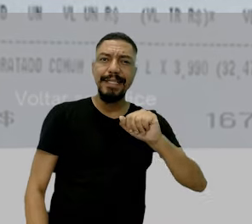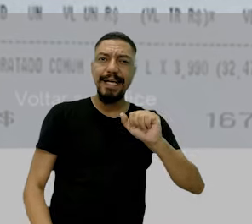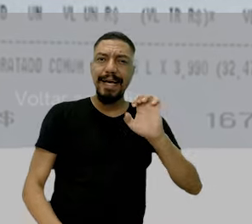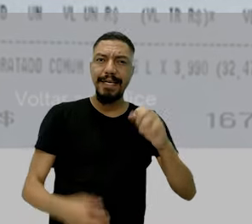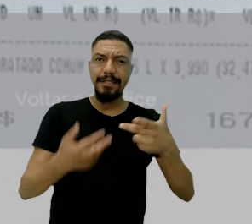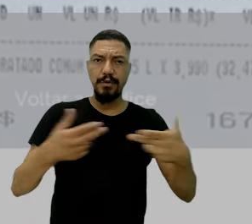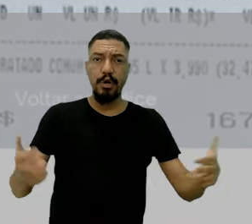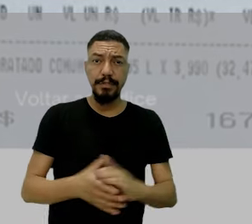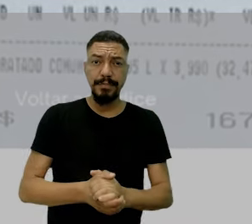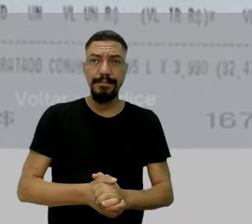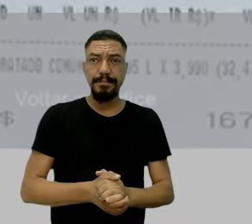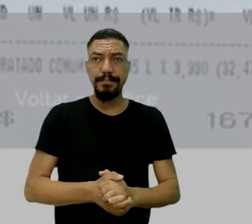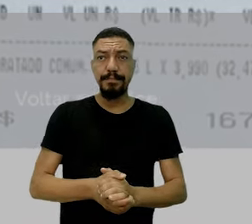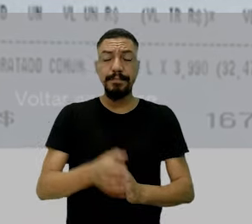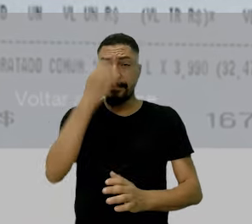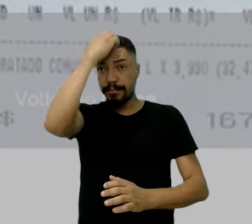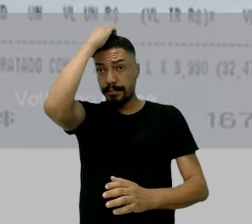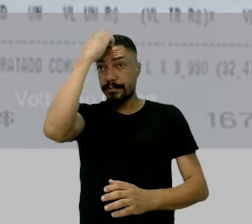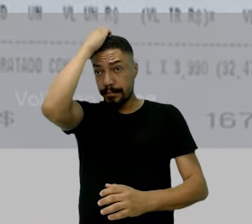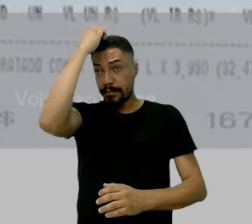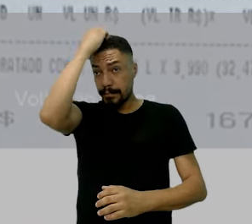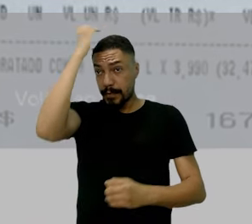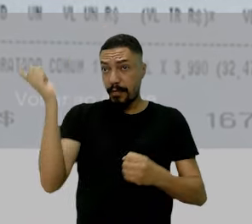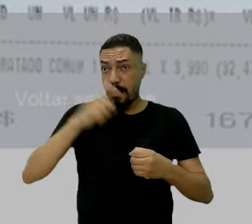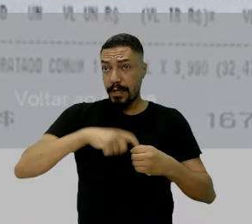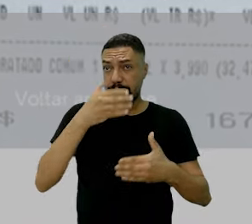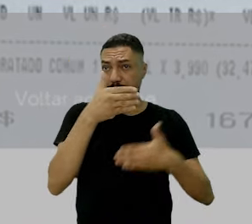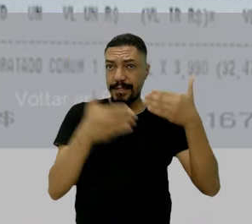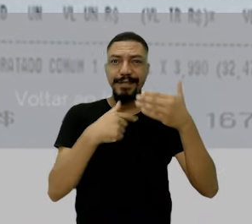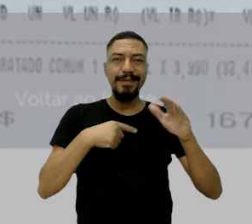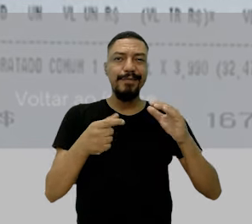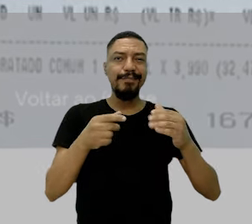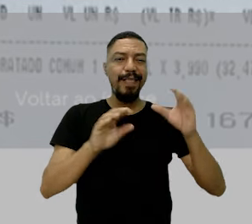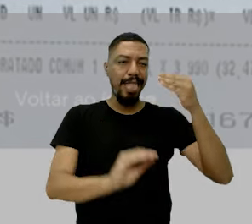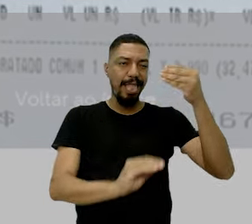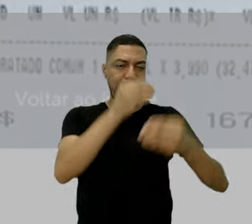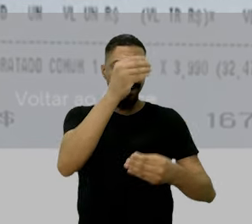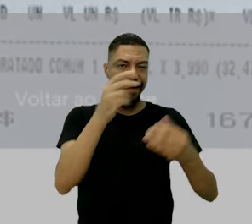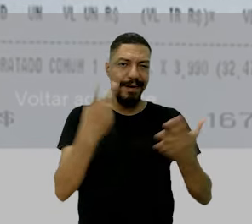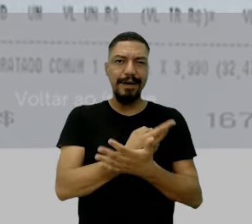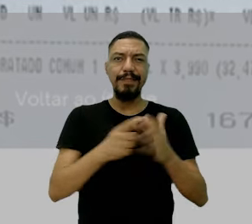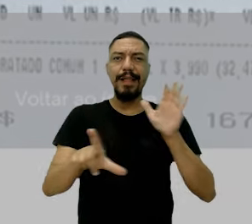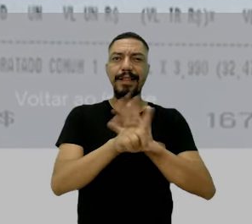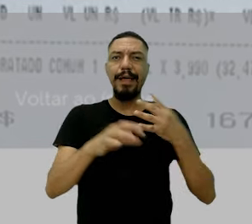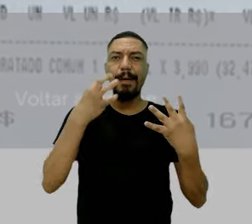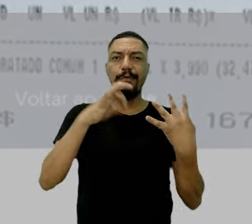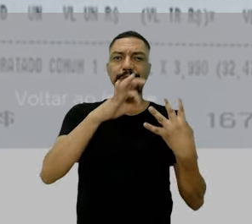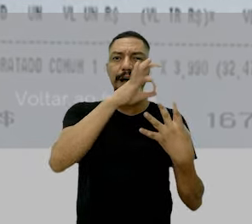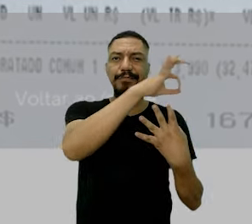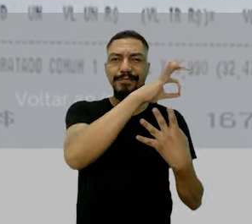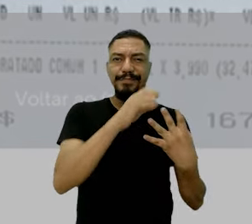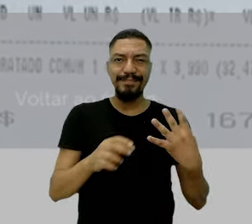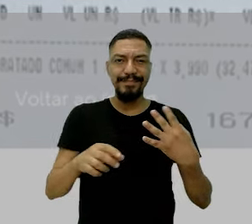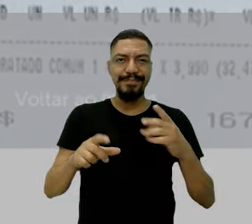Pode passar... aí tem que voltar no slide que eu coloquei errado lá da Paulo Gustavo. Da régua.